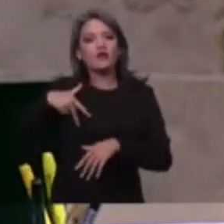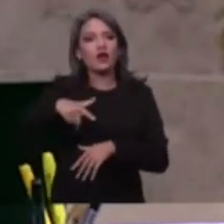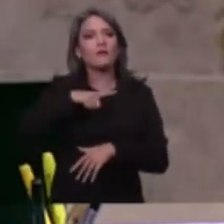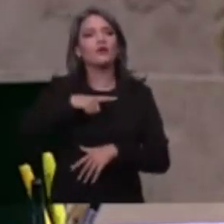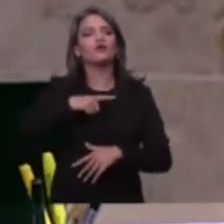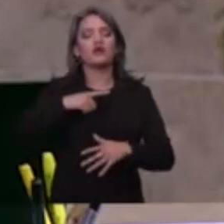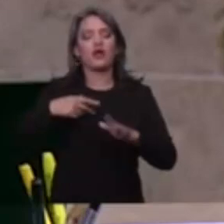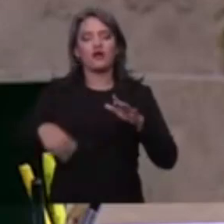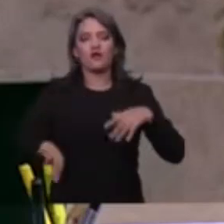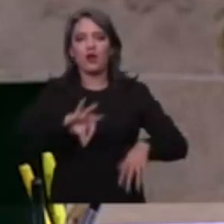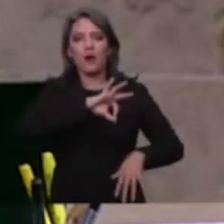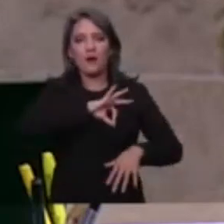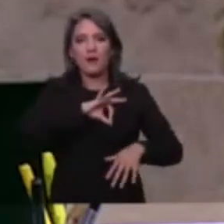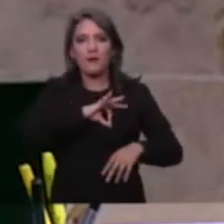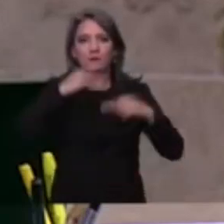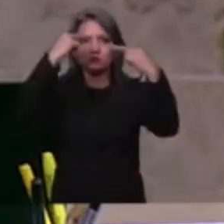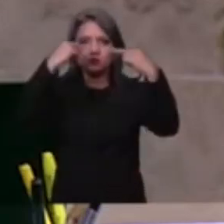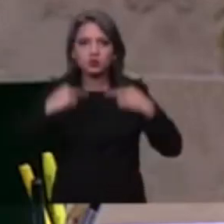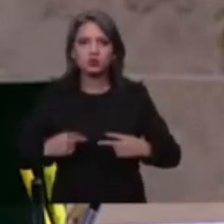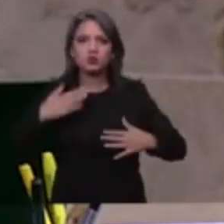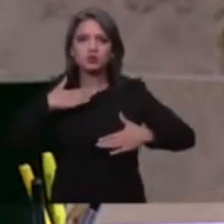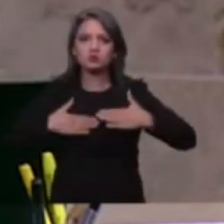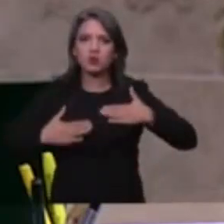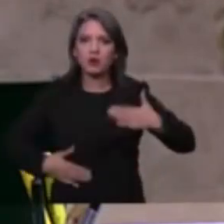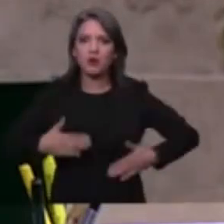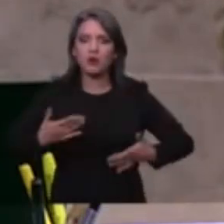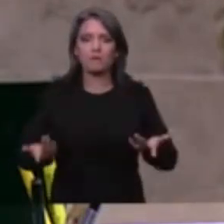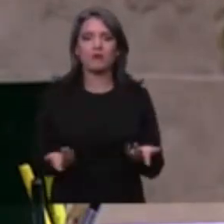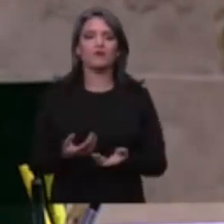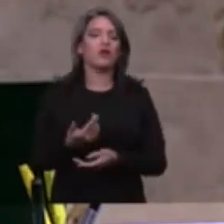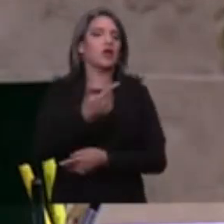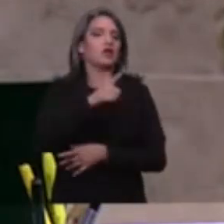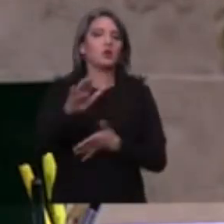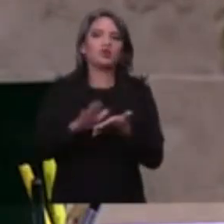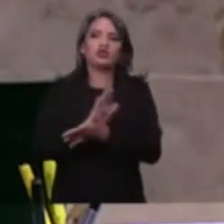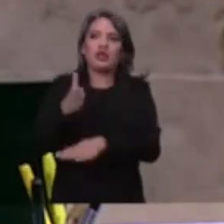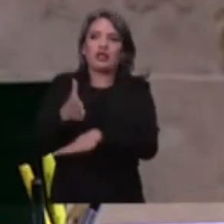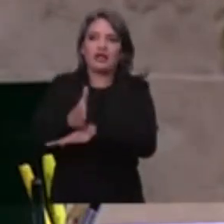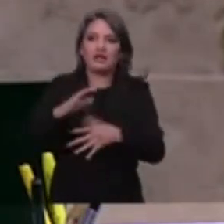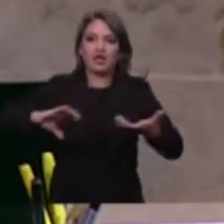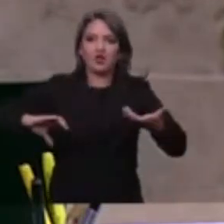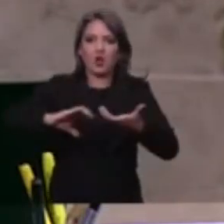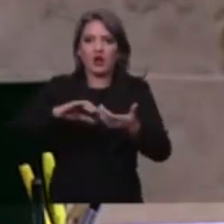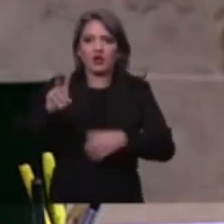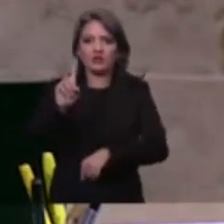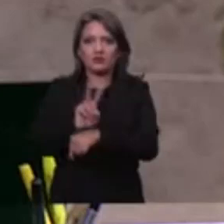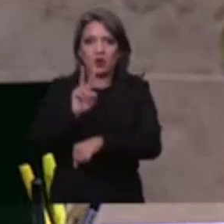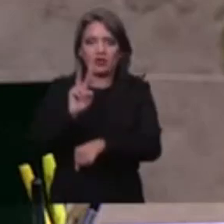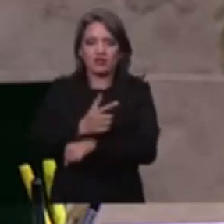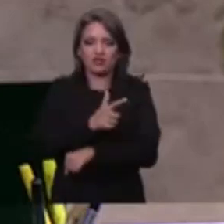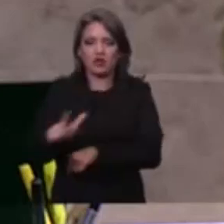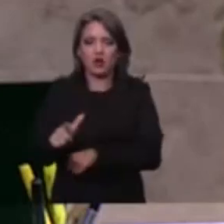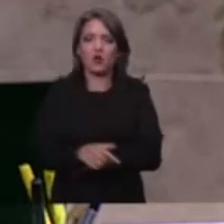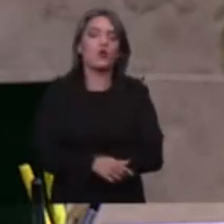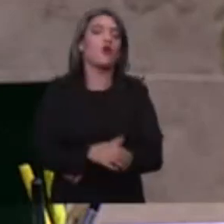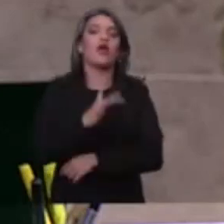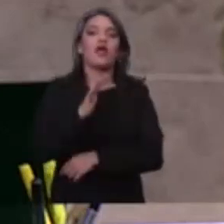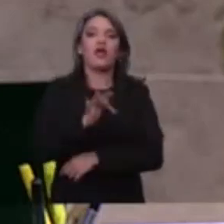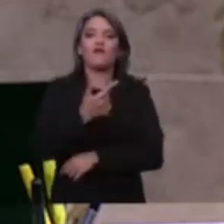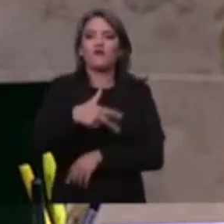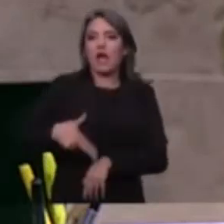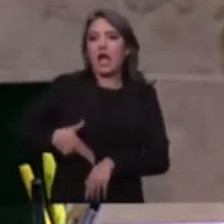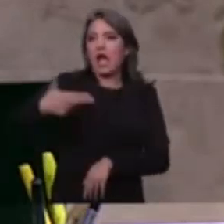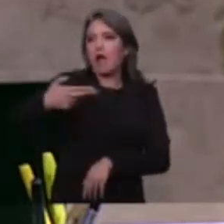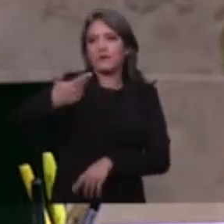E. Não havia bloqueio impedindo o ingresso no Congresso Nacional. F. Não portava armas. G.